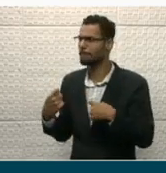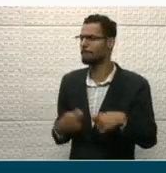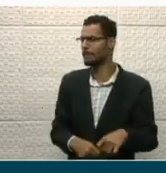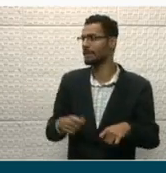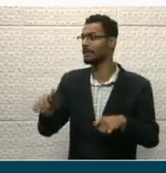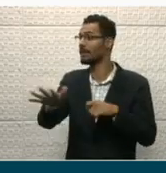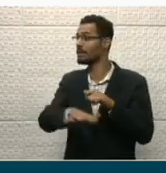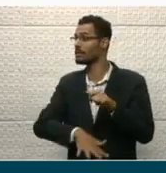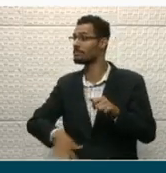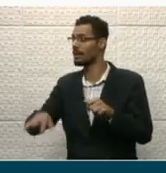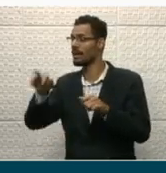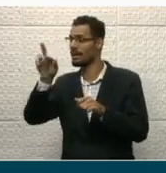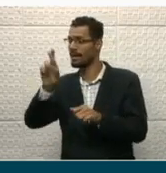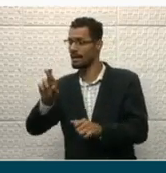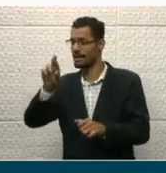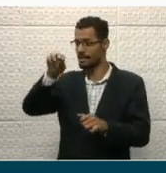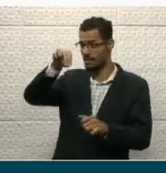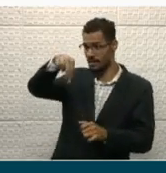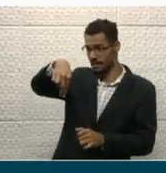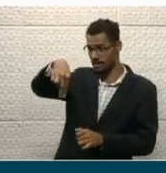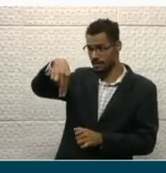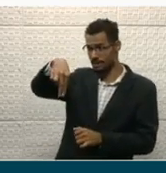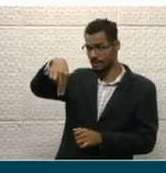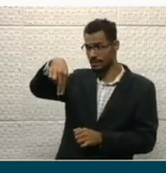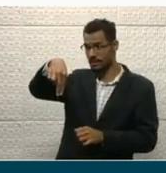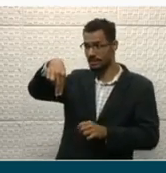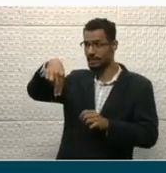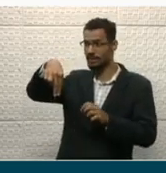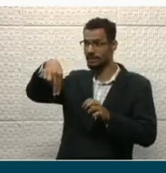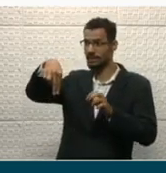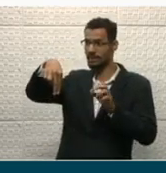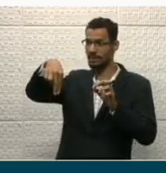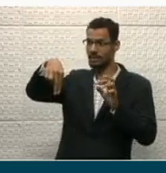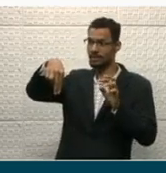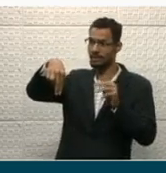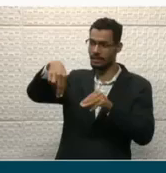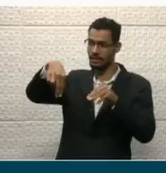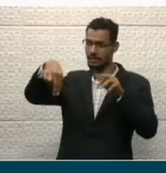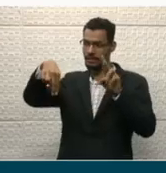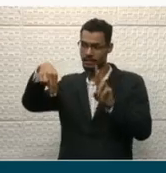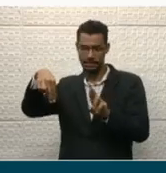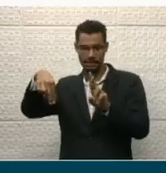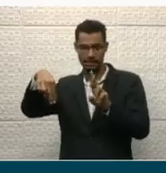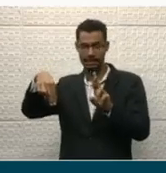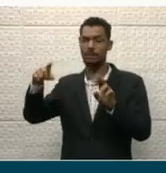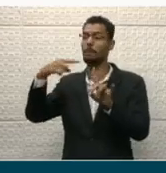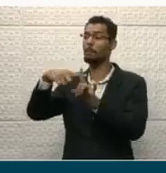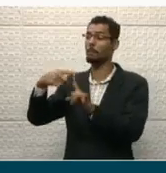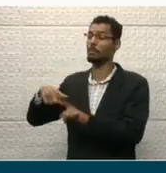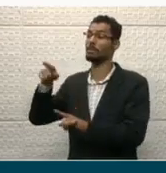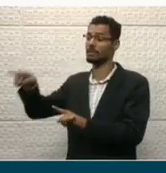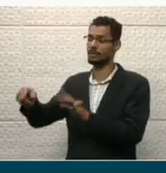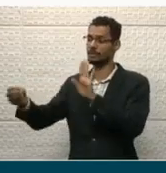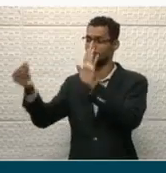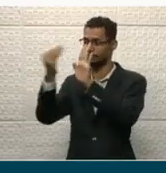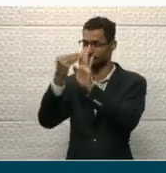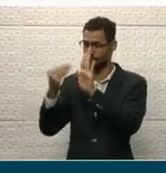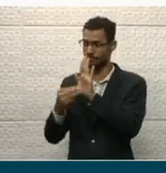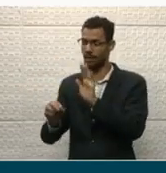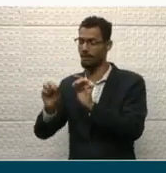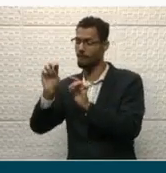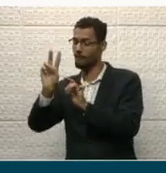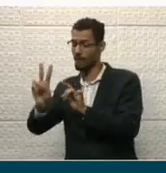os espaços Rn e Rm, de tal forma que a transformação aplicada sobre